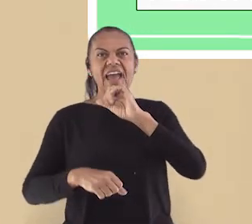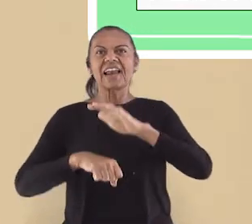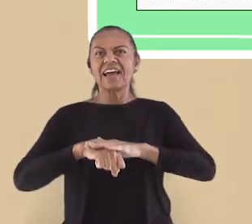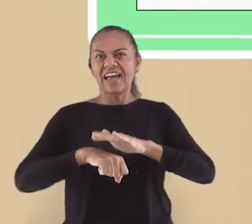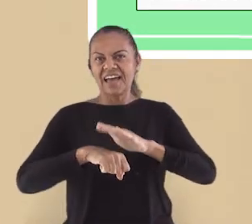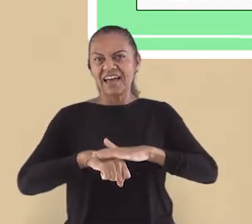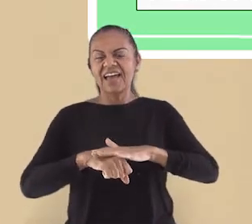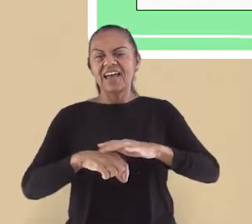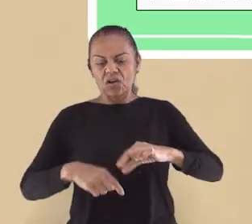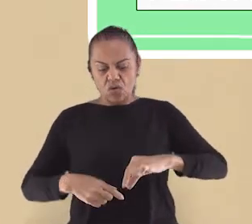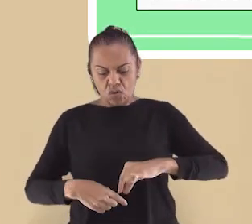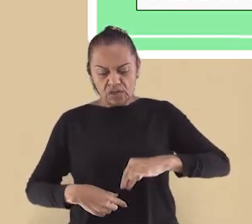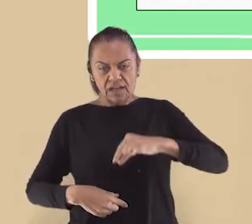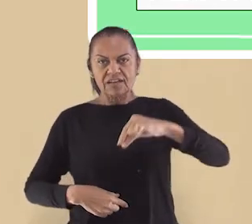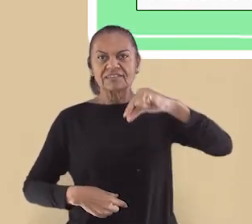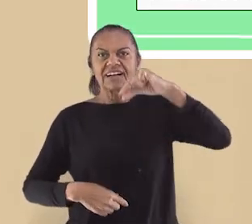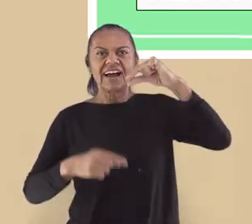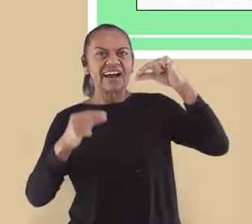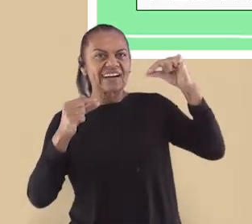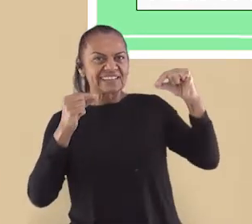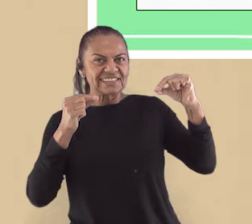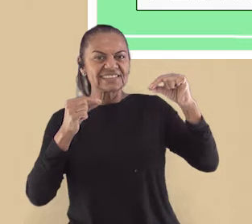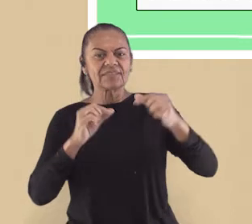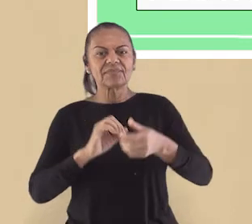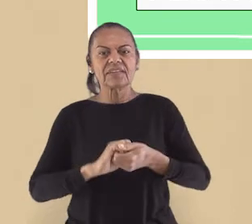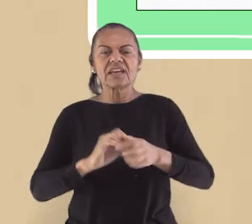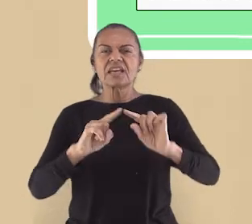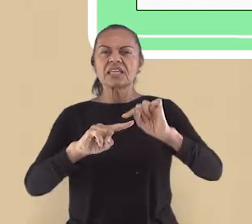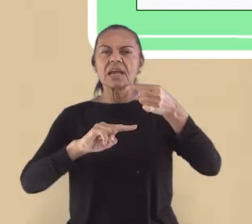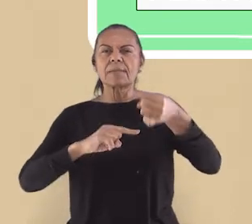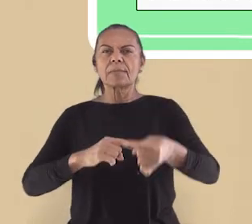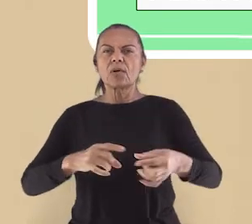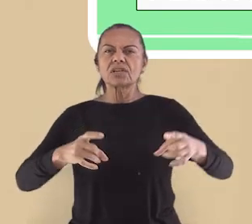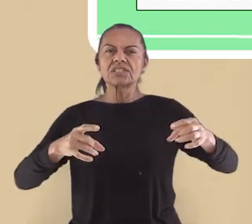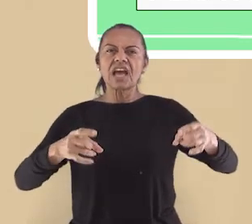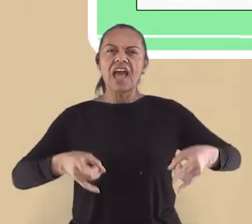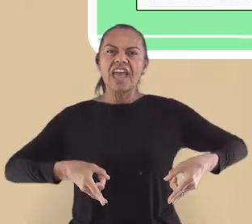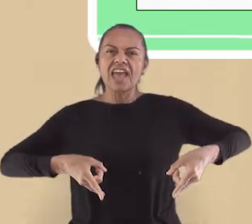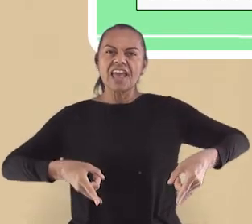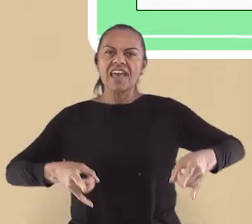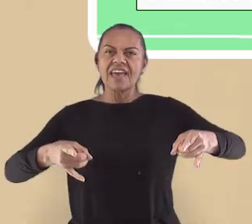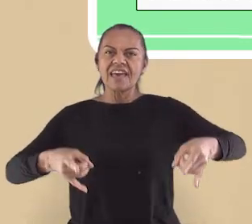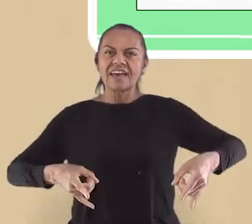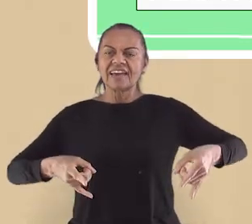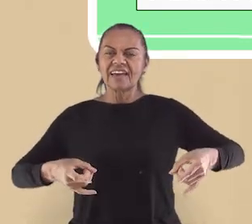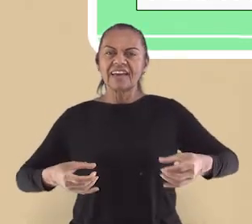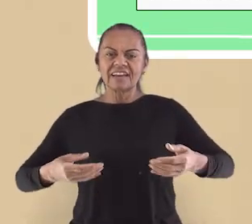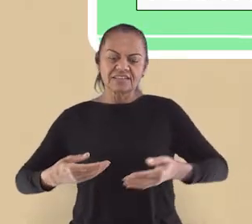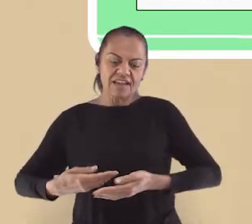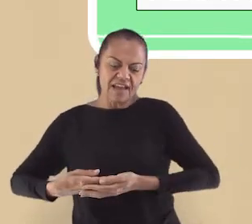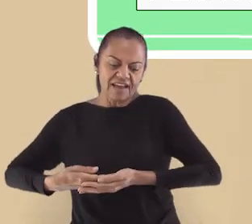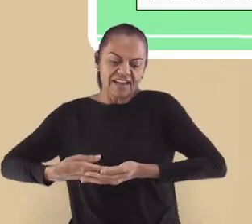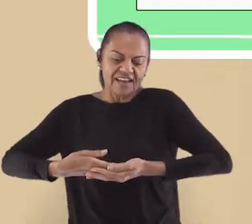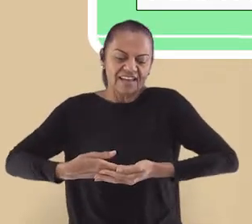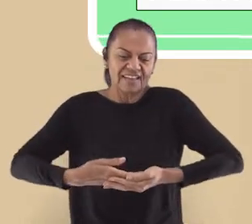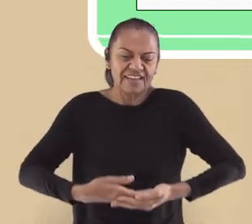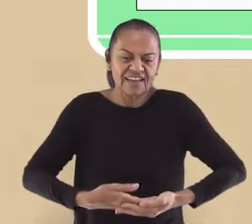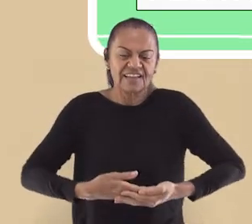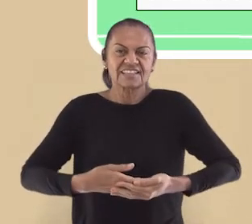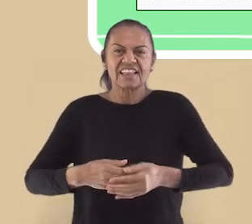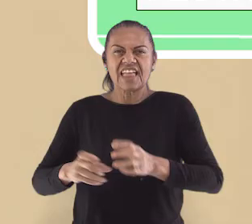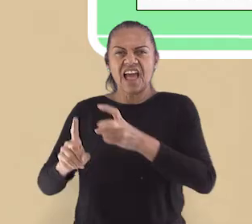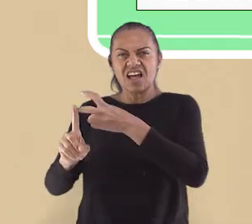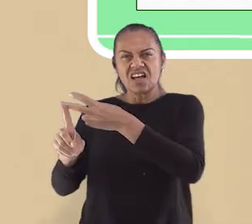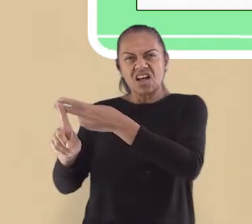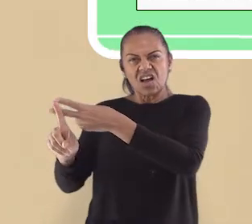rio, depois em casa, ela é colocada em uma rede com um arco e uma flecha. O menino e a menina recebem objetos